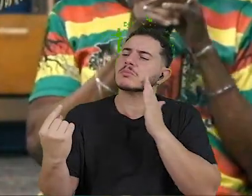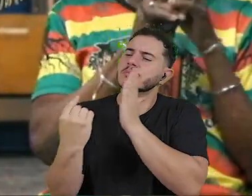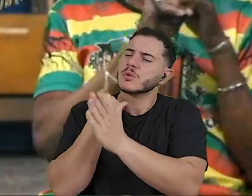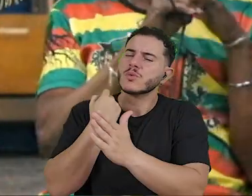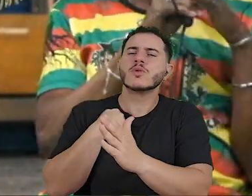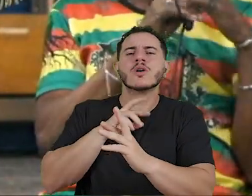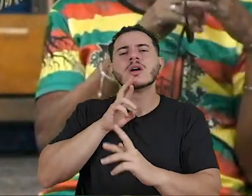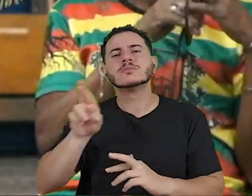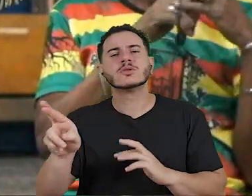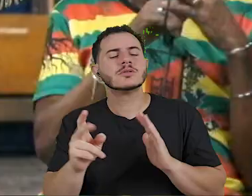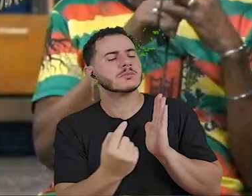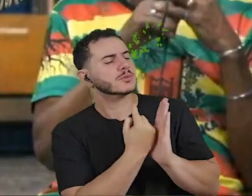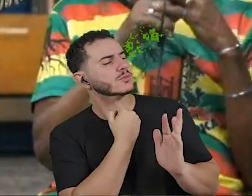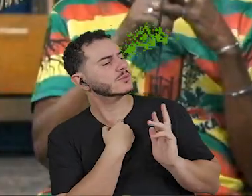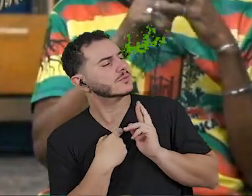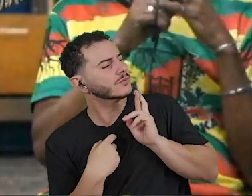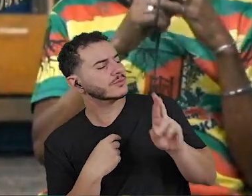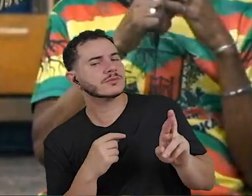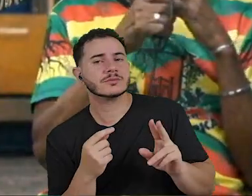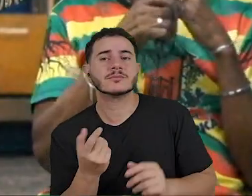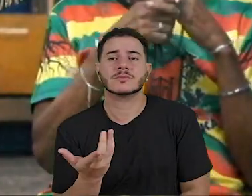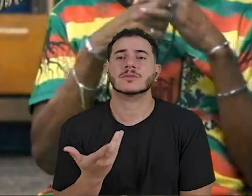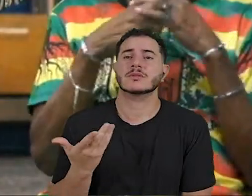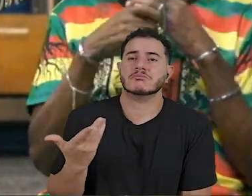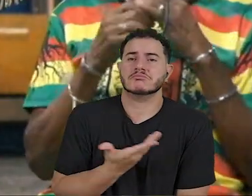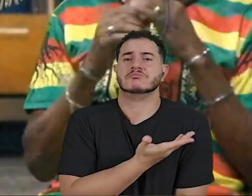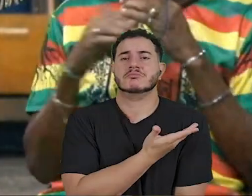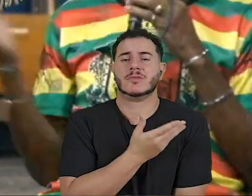Walter Filho se